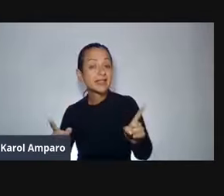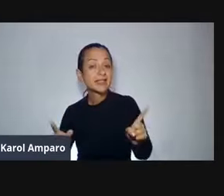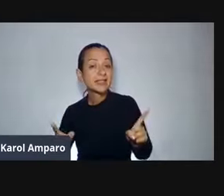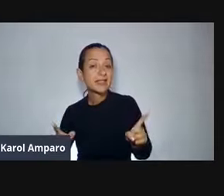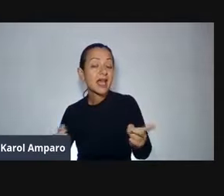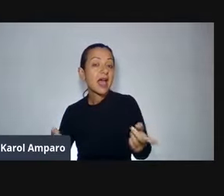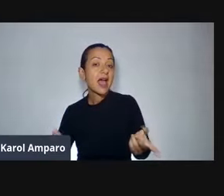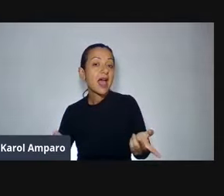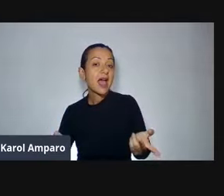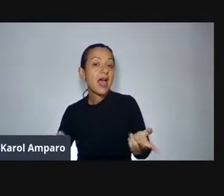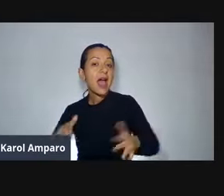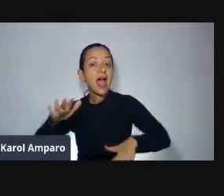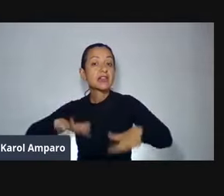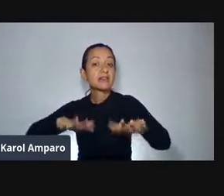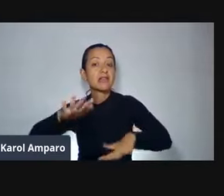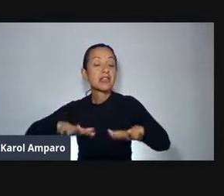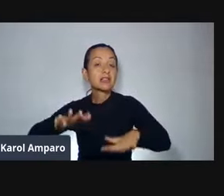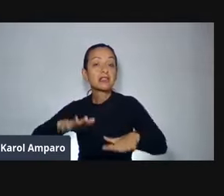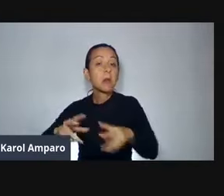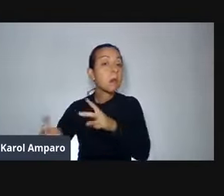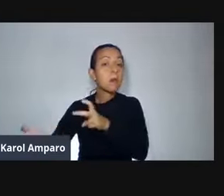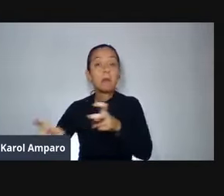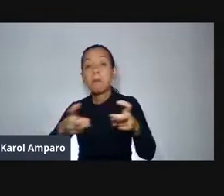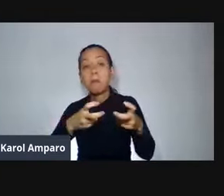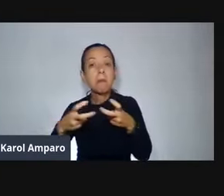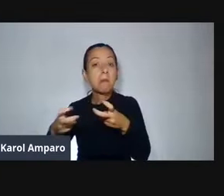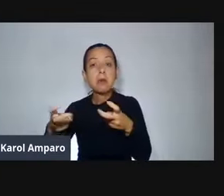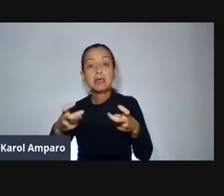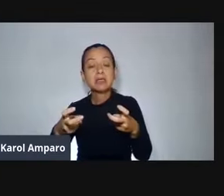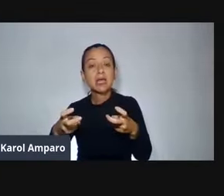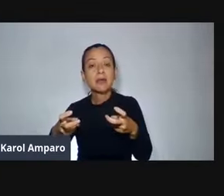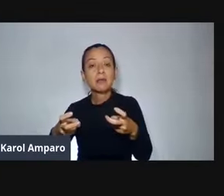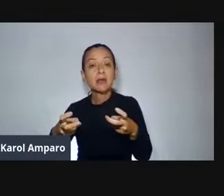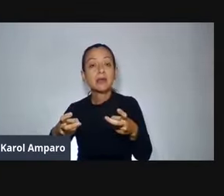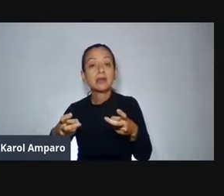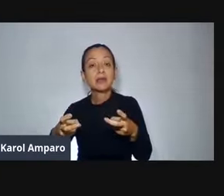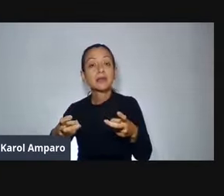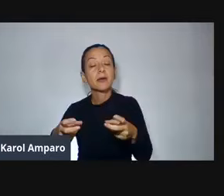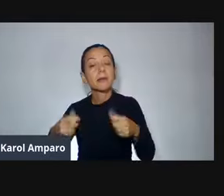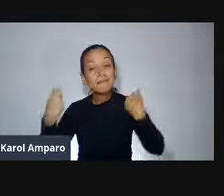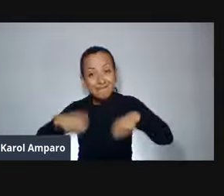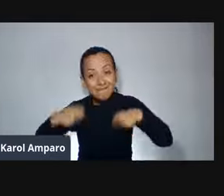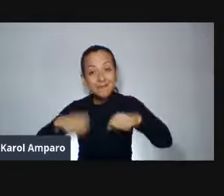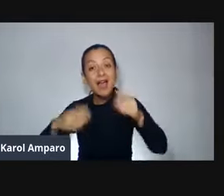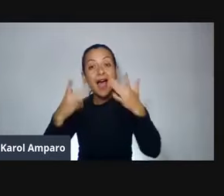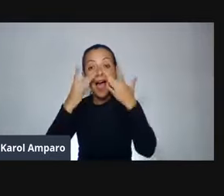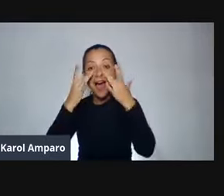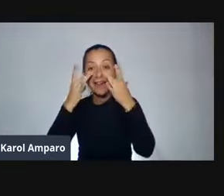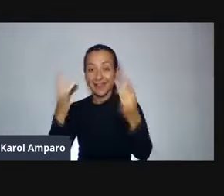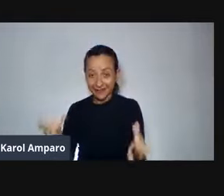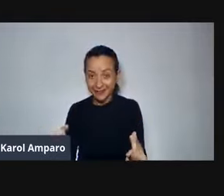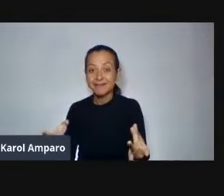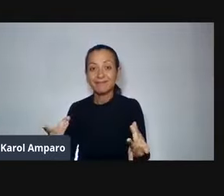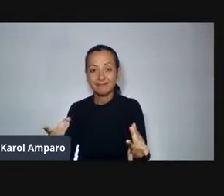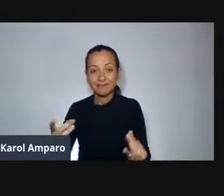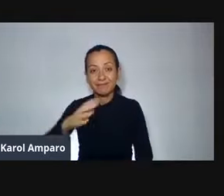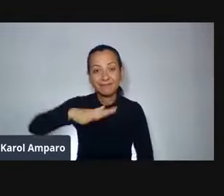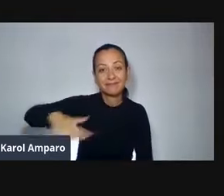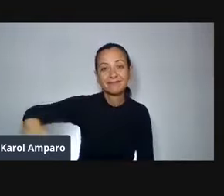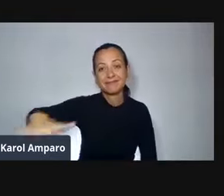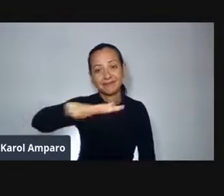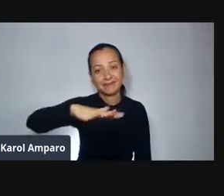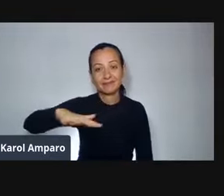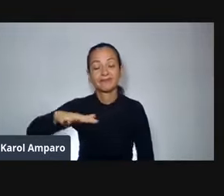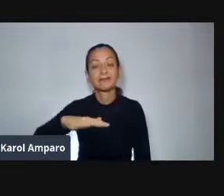ou pensar que poderia escutar ali. Então, eu acho que a gente tem uma responsabilidade muito